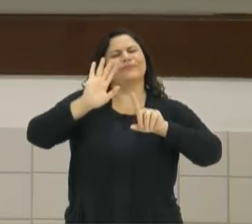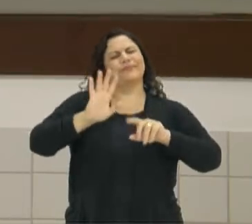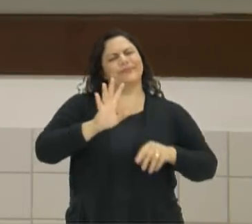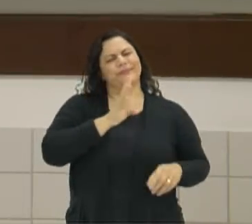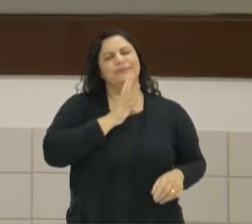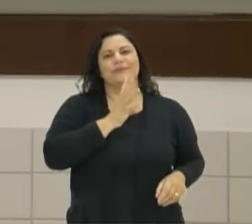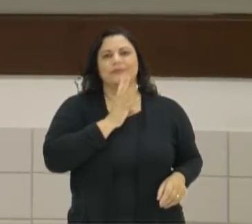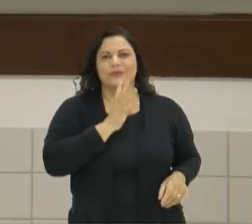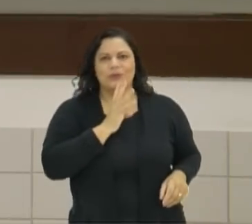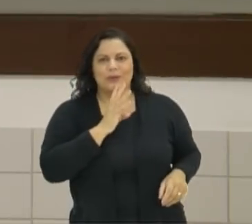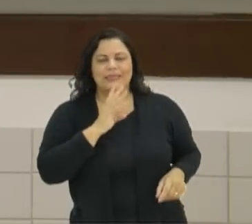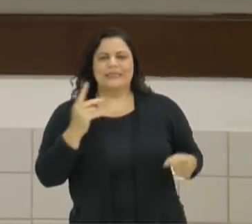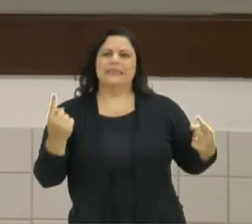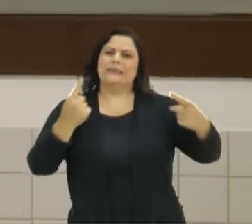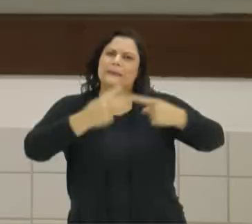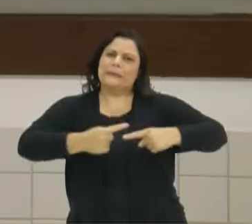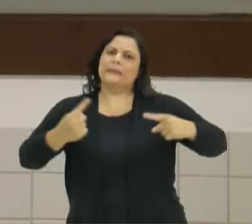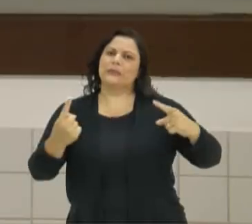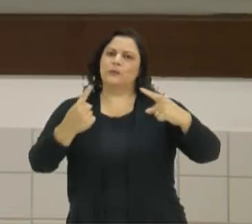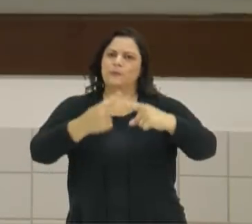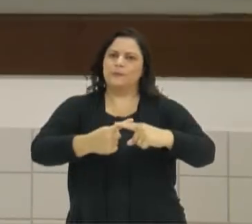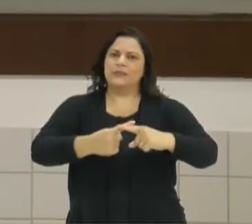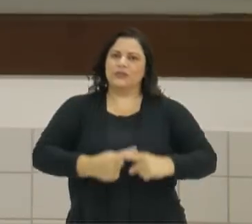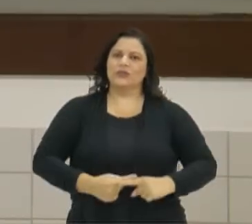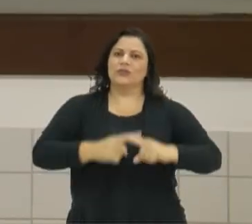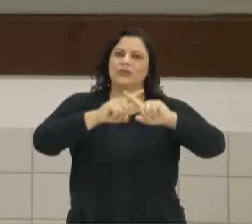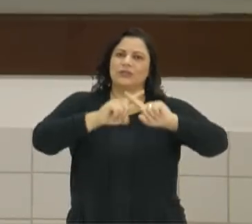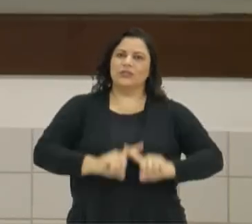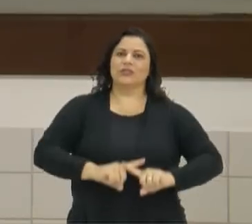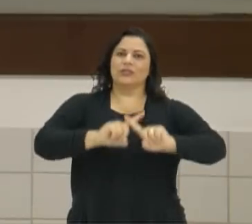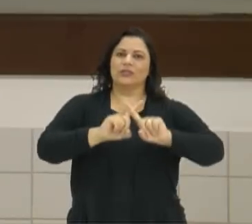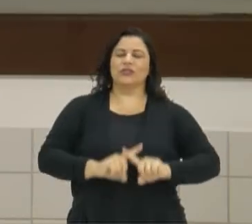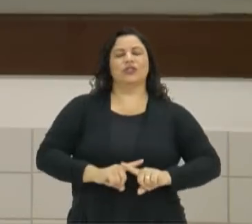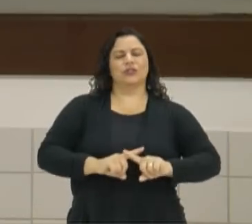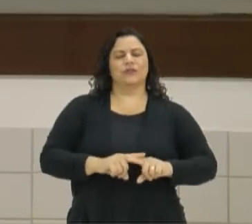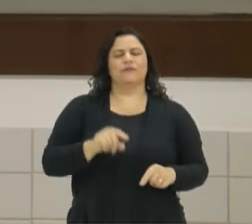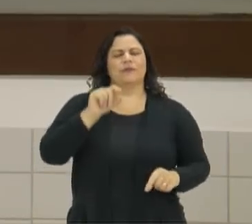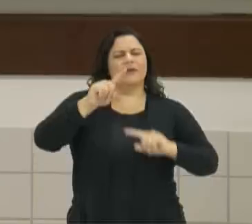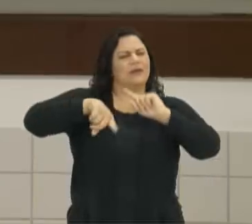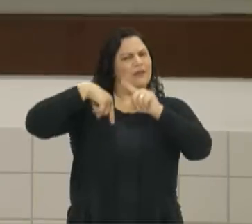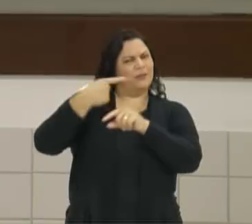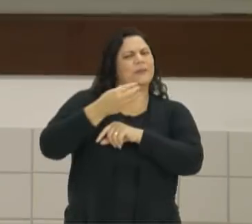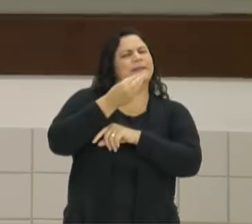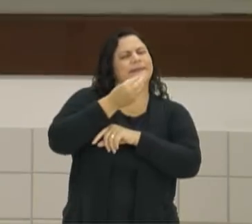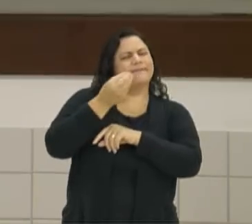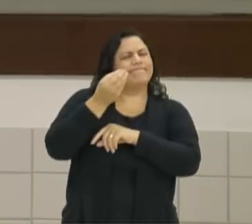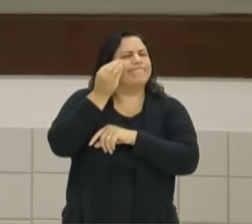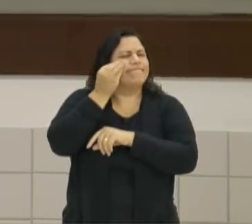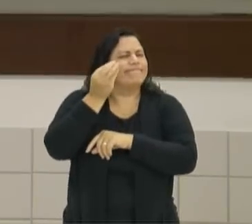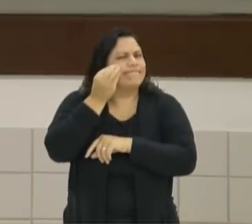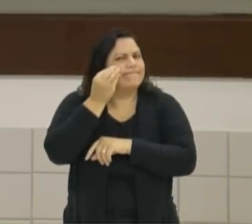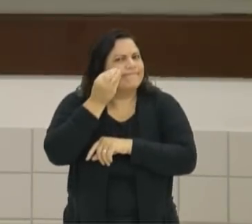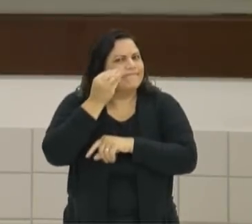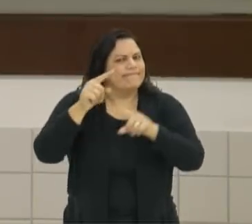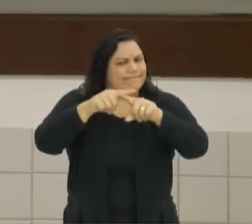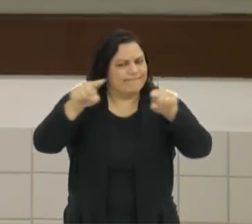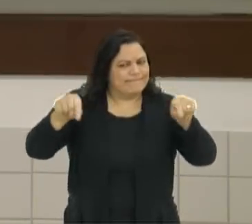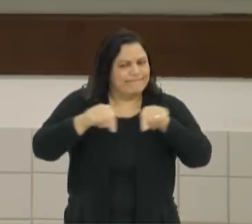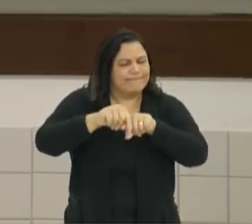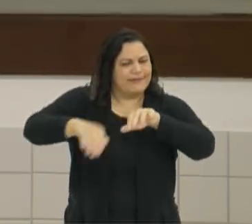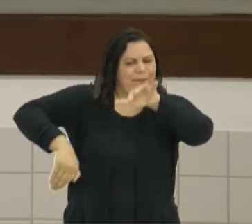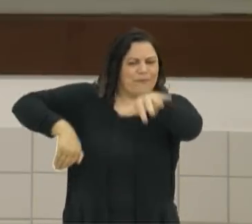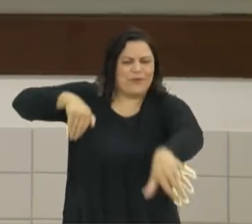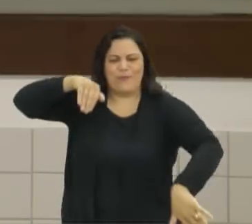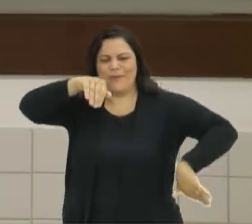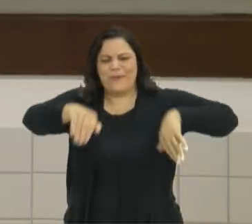e competitivos da natação, tá bom? Depois você tenta aí na sua sala fazer algum aí no carpê, né? Ou